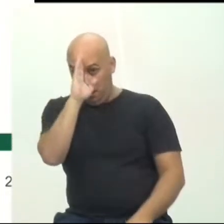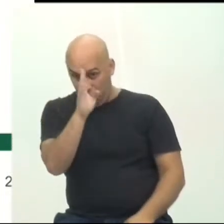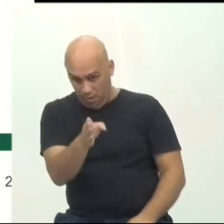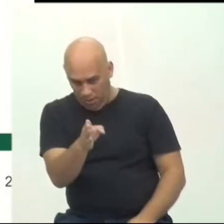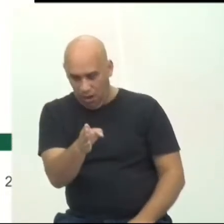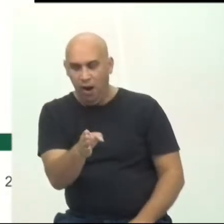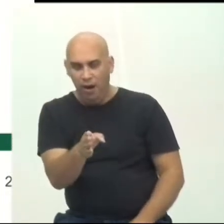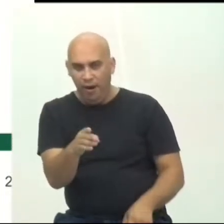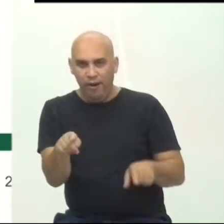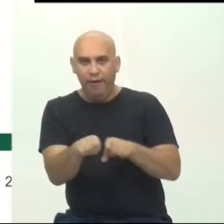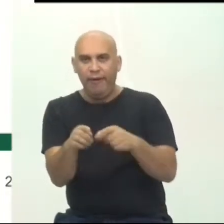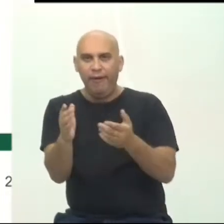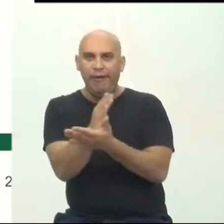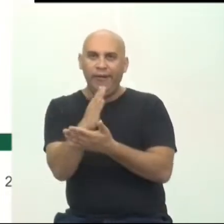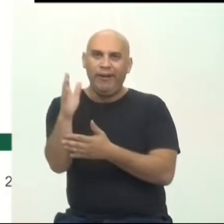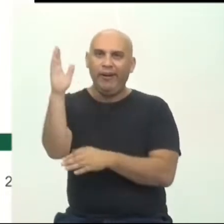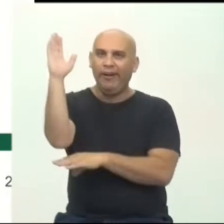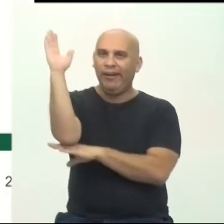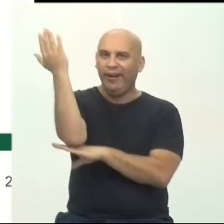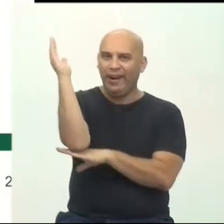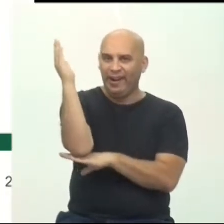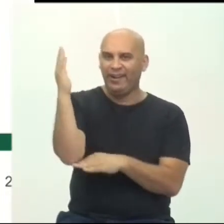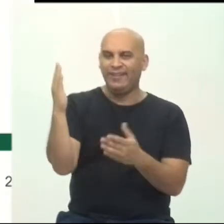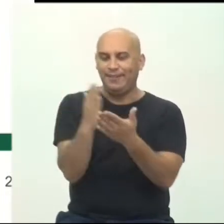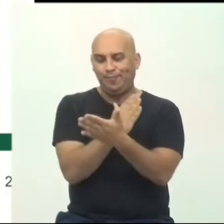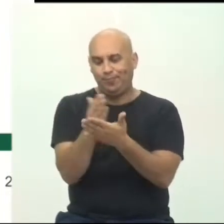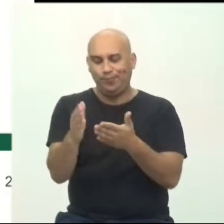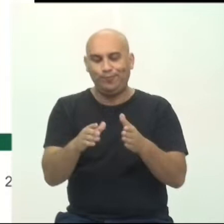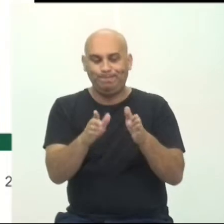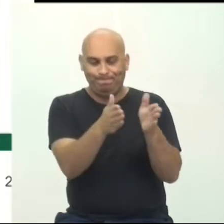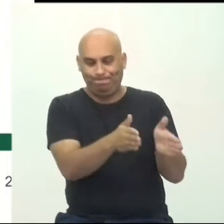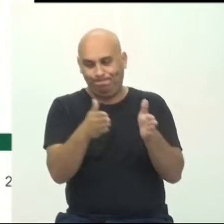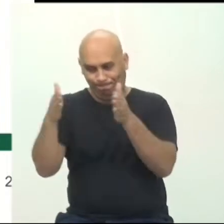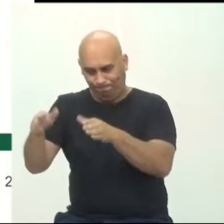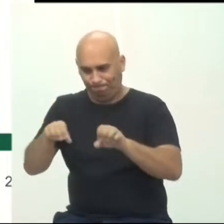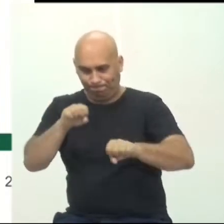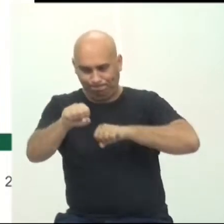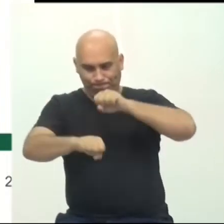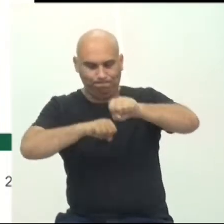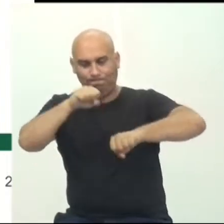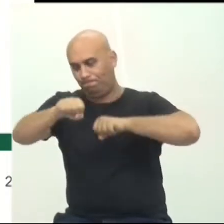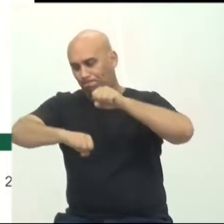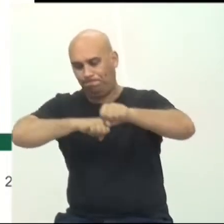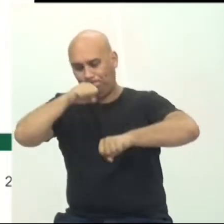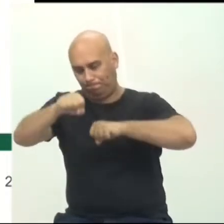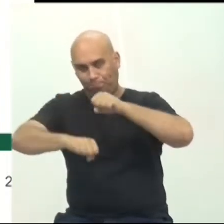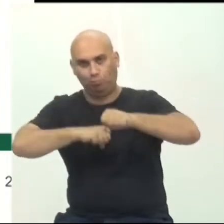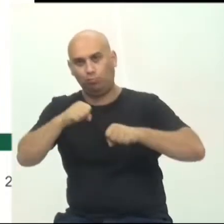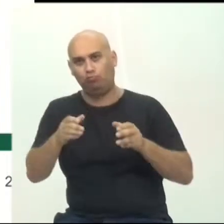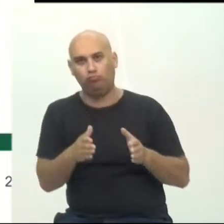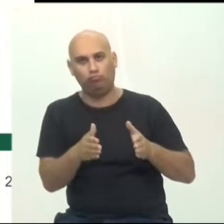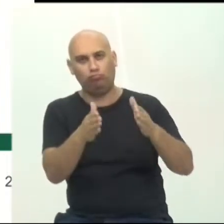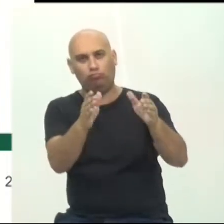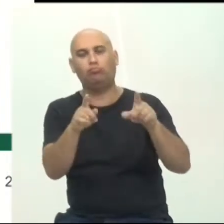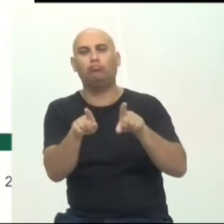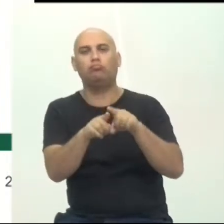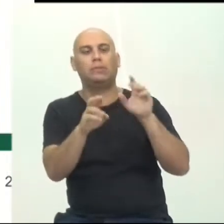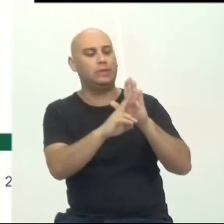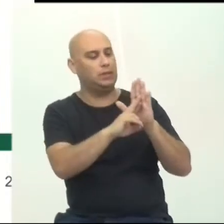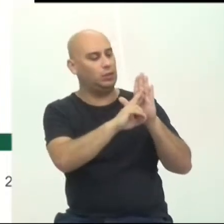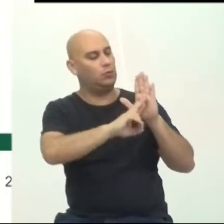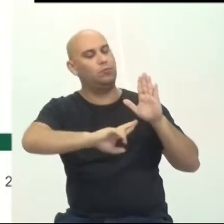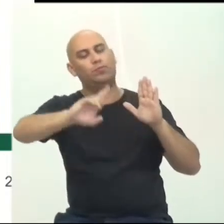alguns canteiros ao lado, ciclovia unidirecional também, ali a representação